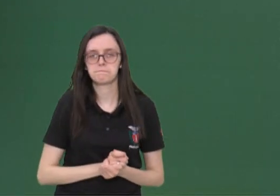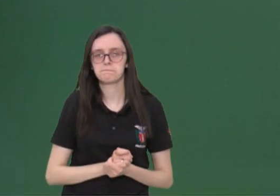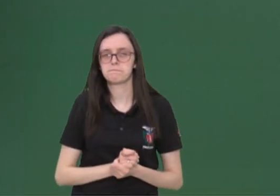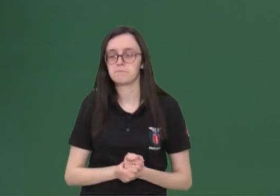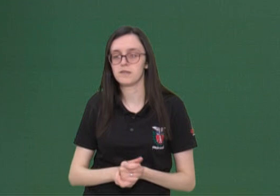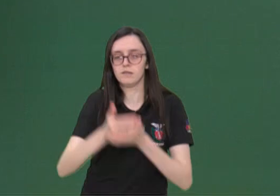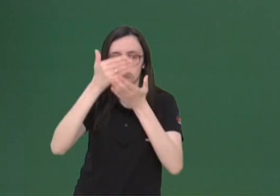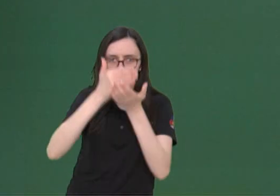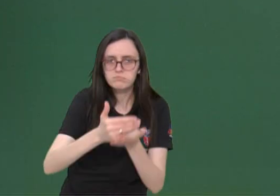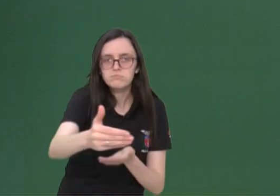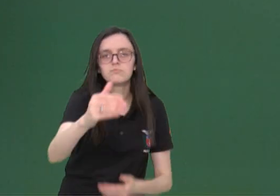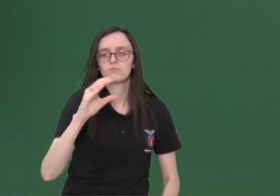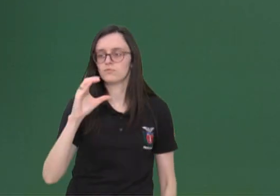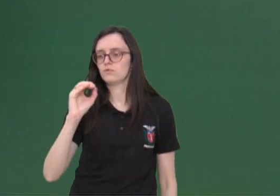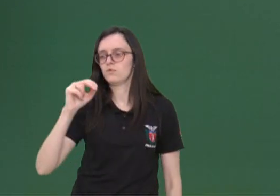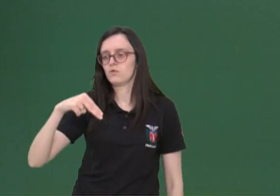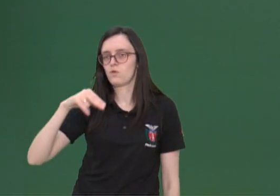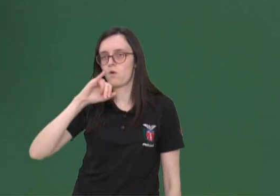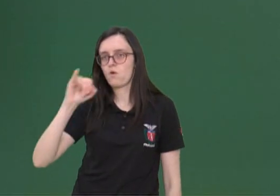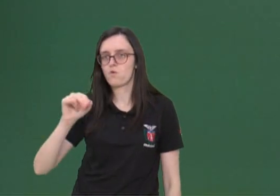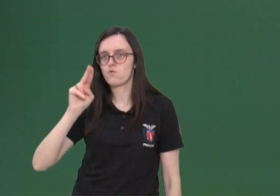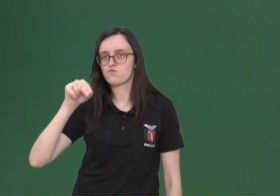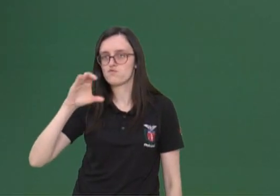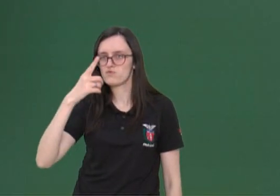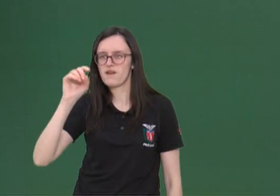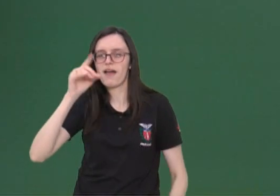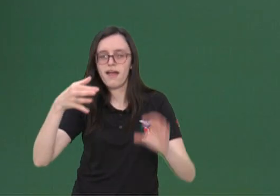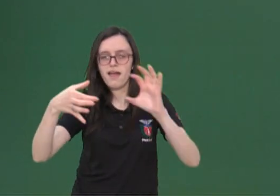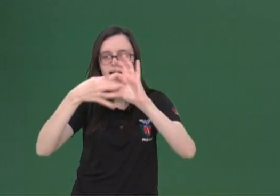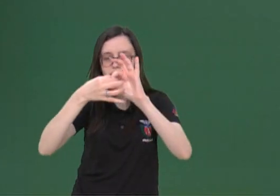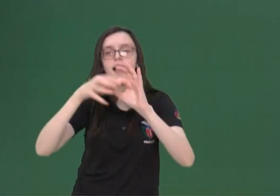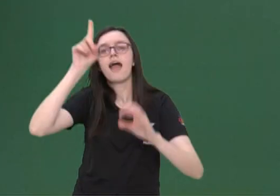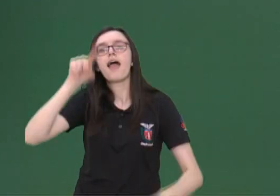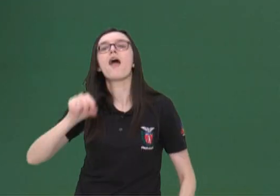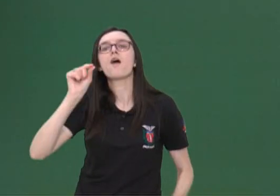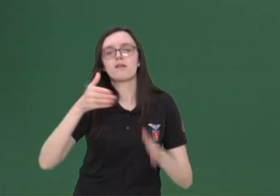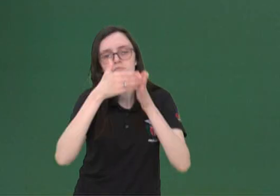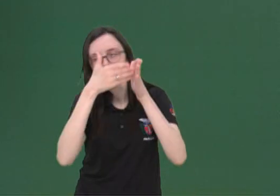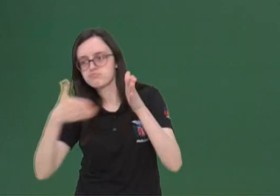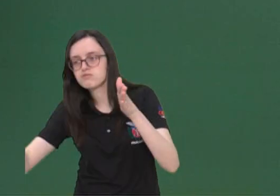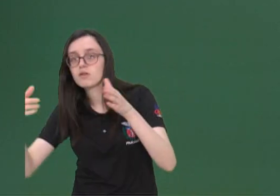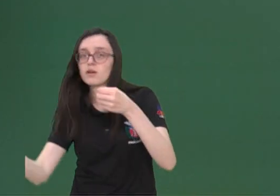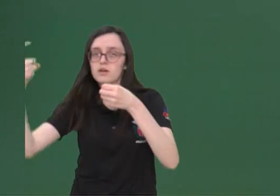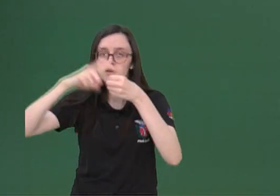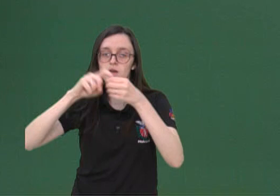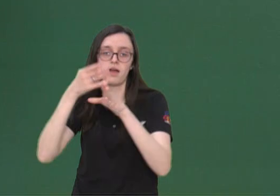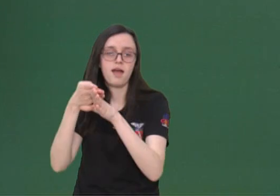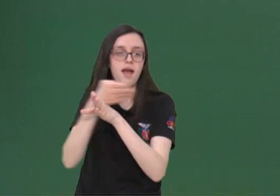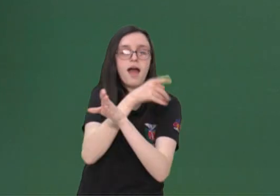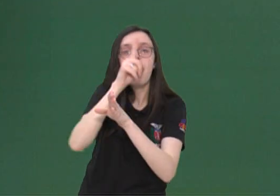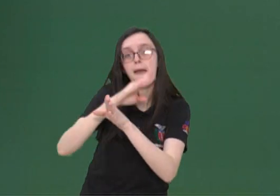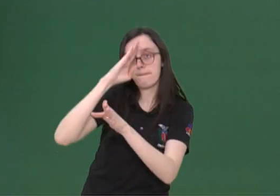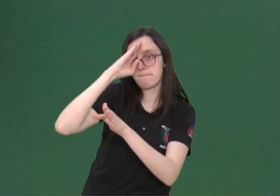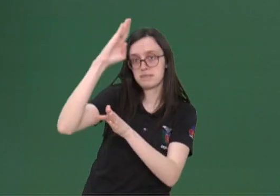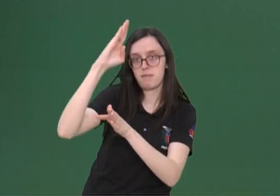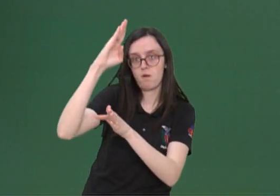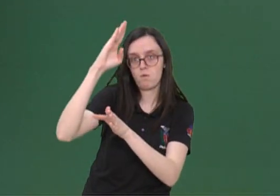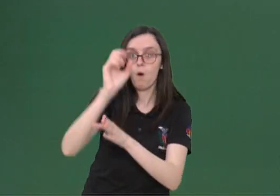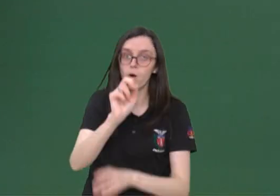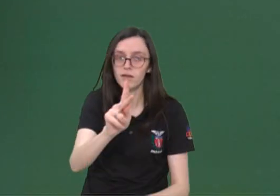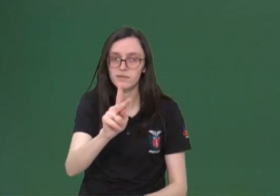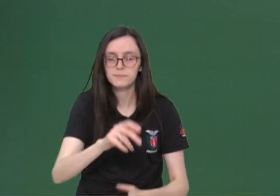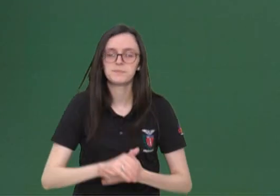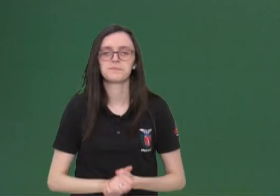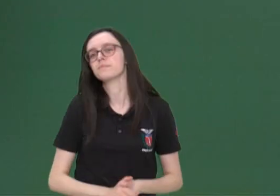da conjunção, a oração é subordinada e antes ela é a principal,